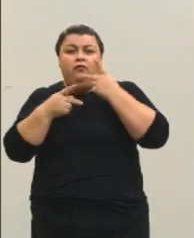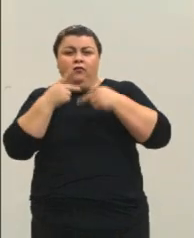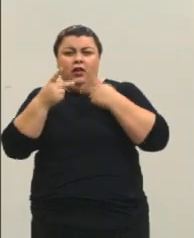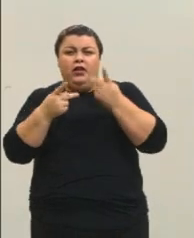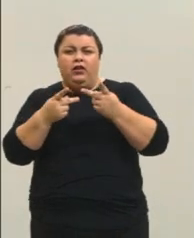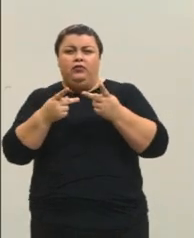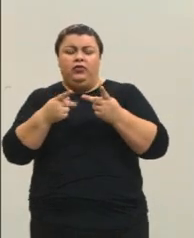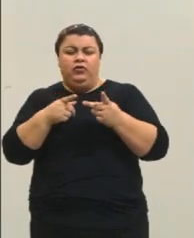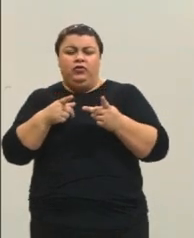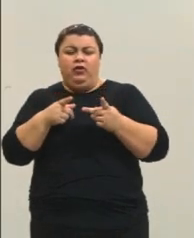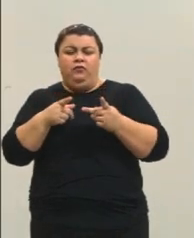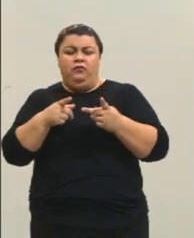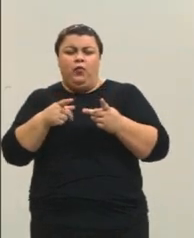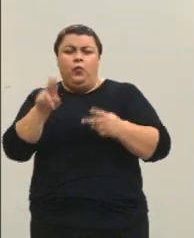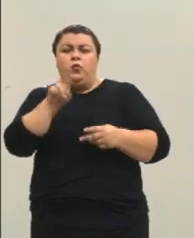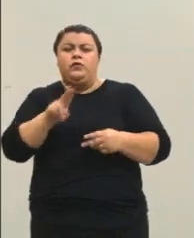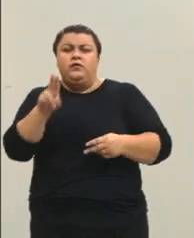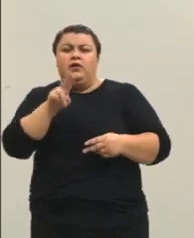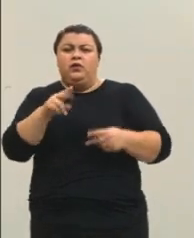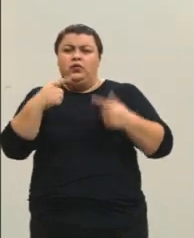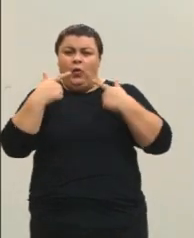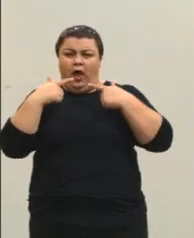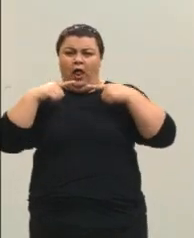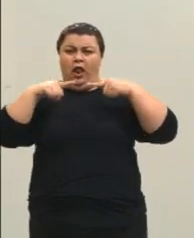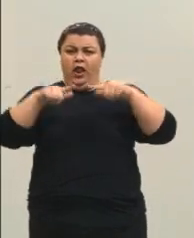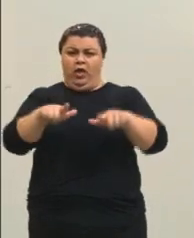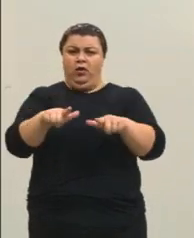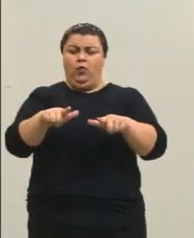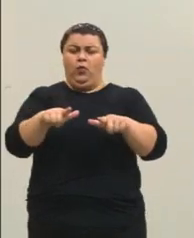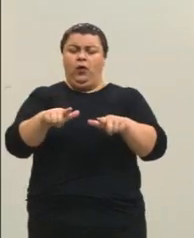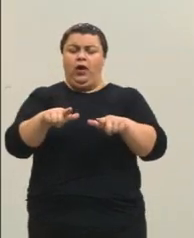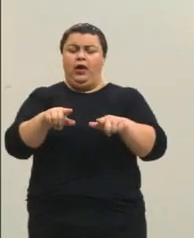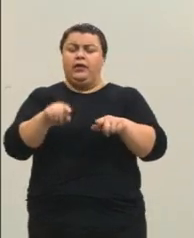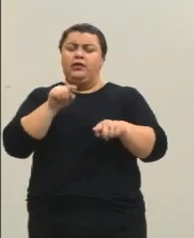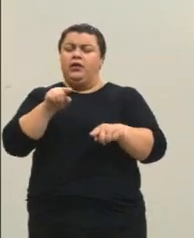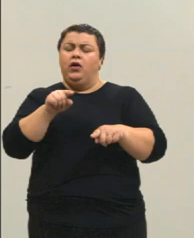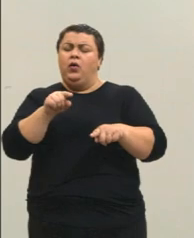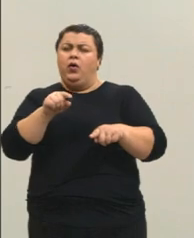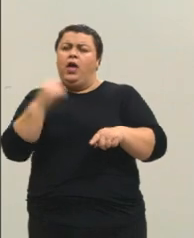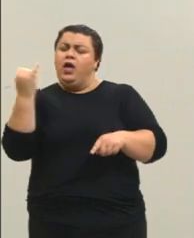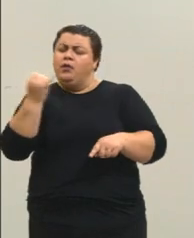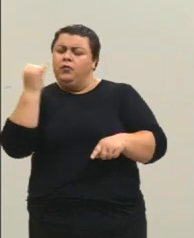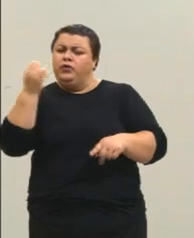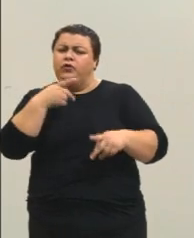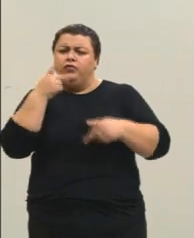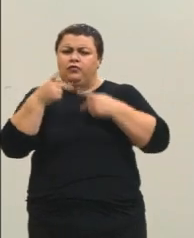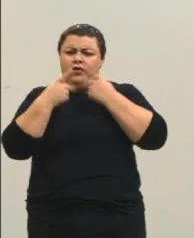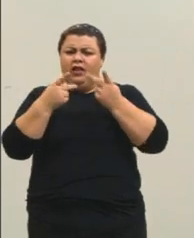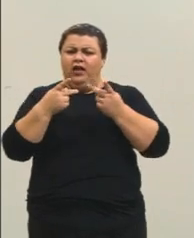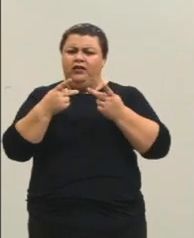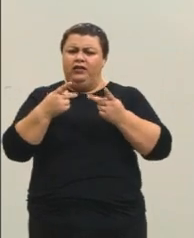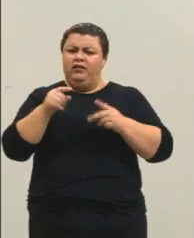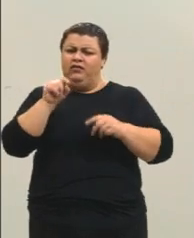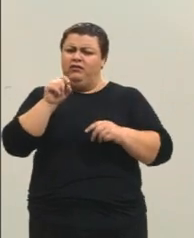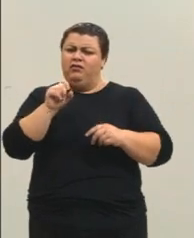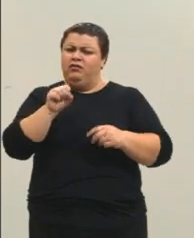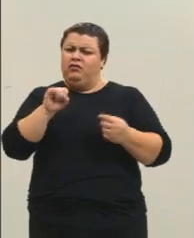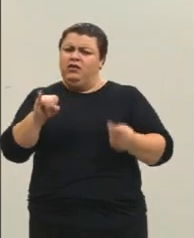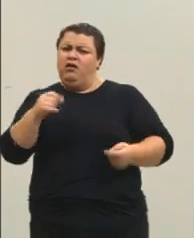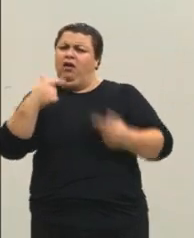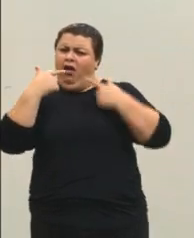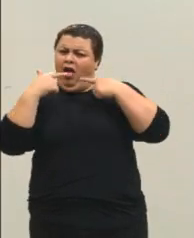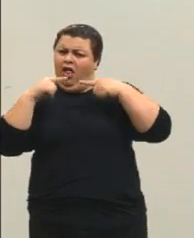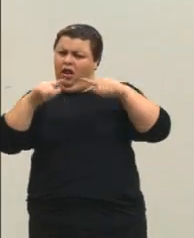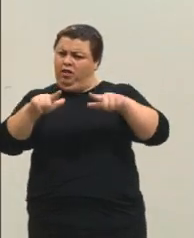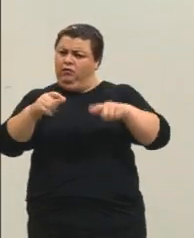apropriando da língua portuguesa se a língua é viva é muito importante que esses sinais da migração da transformação da